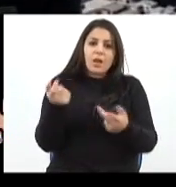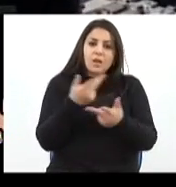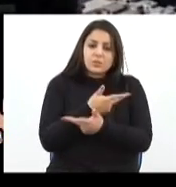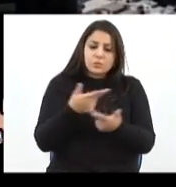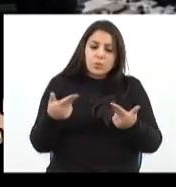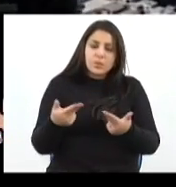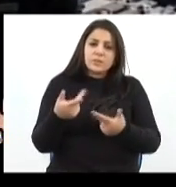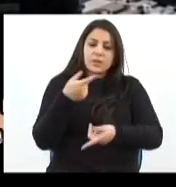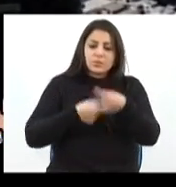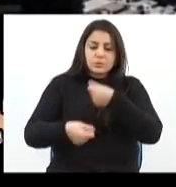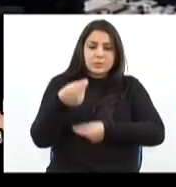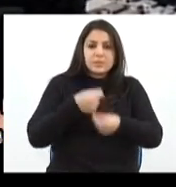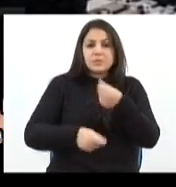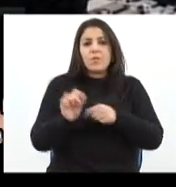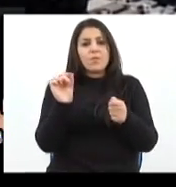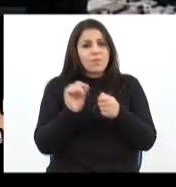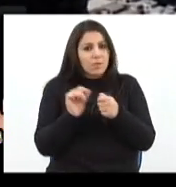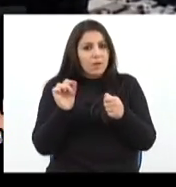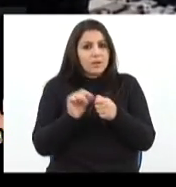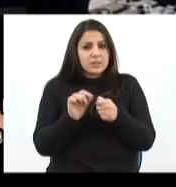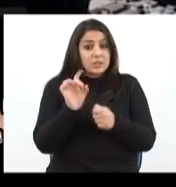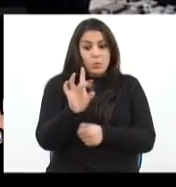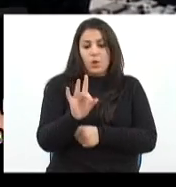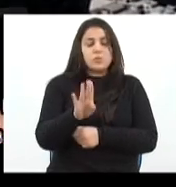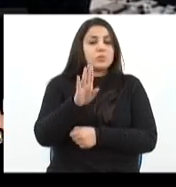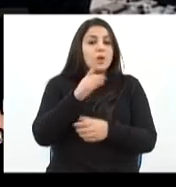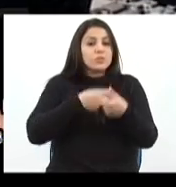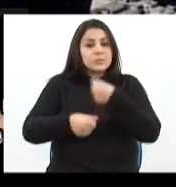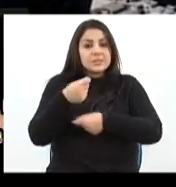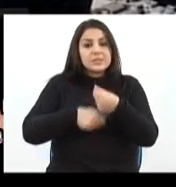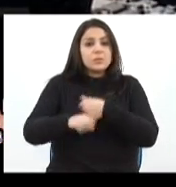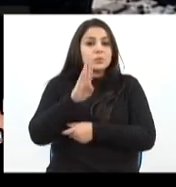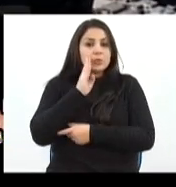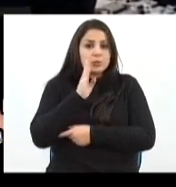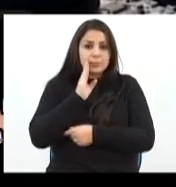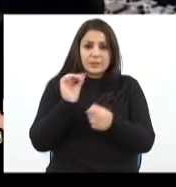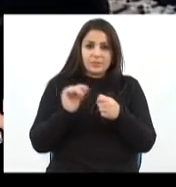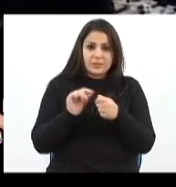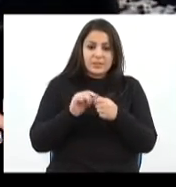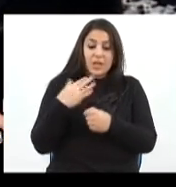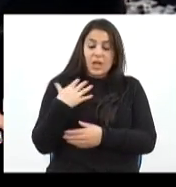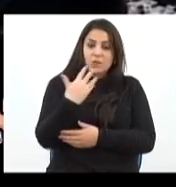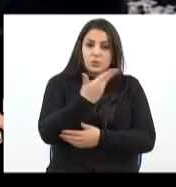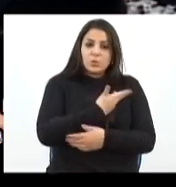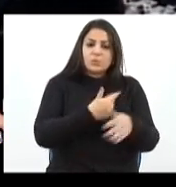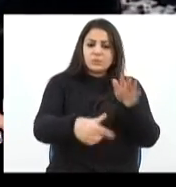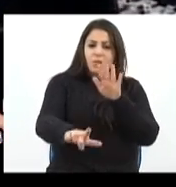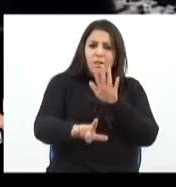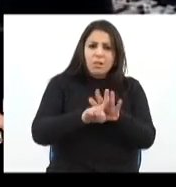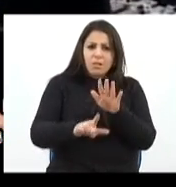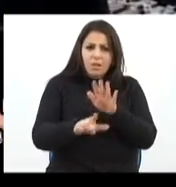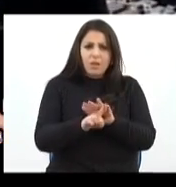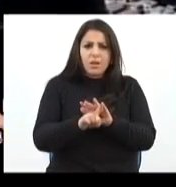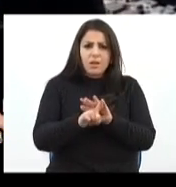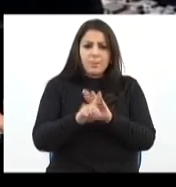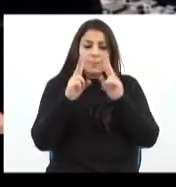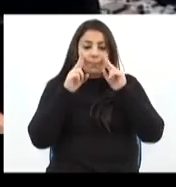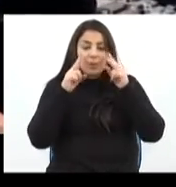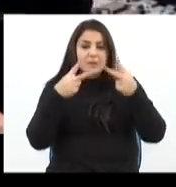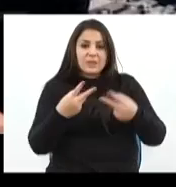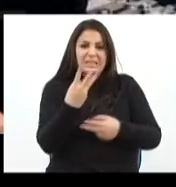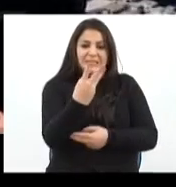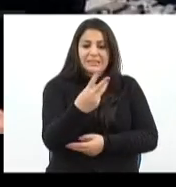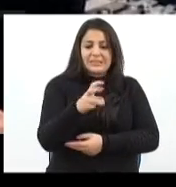as administrações fazem, não é só a administração Dipp que fez isso. Porque a nossa lei orgânica prevê 35%